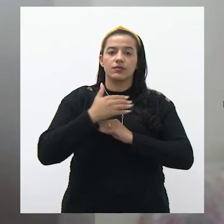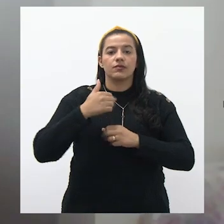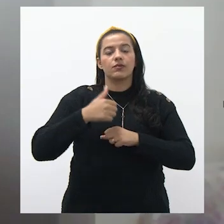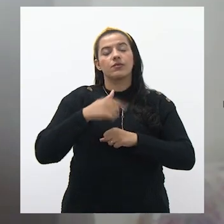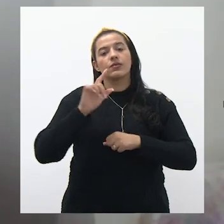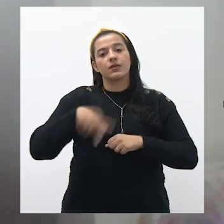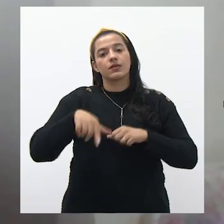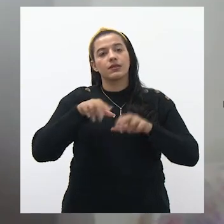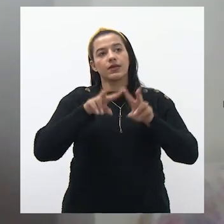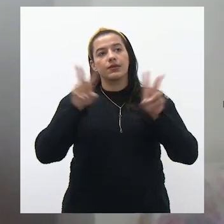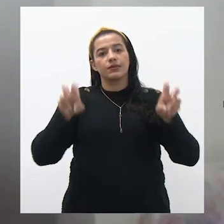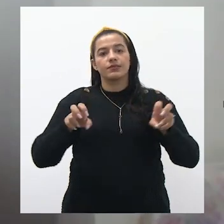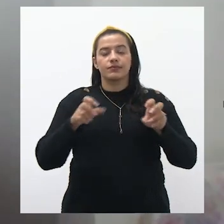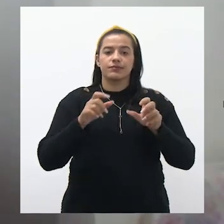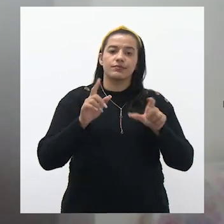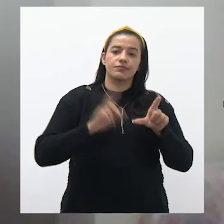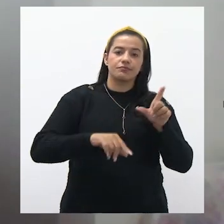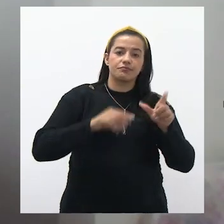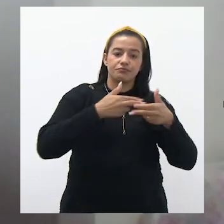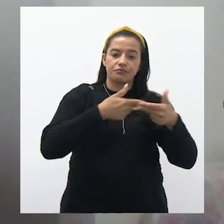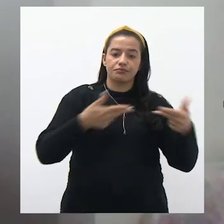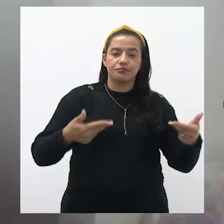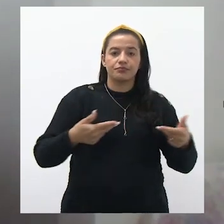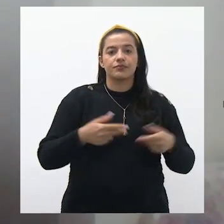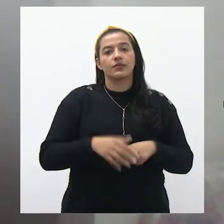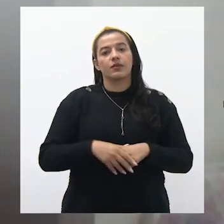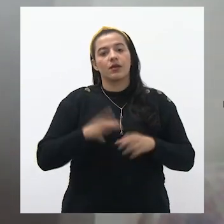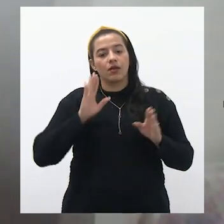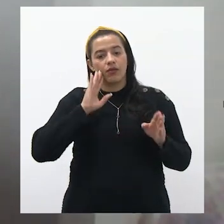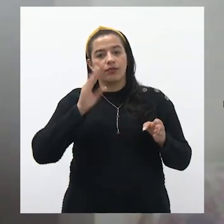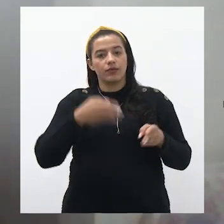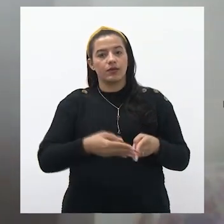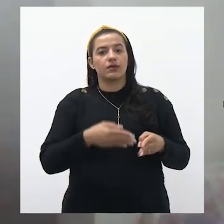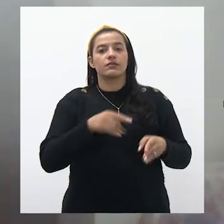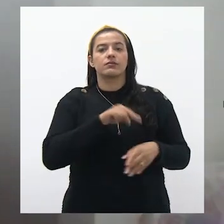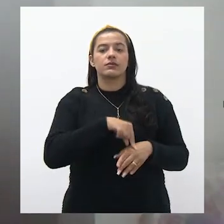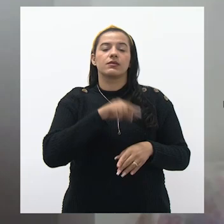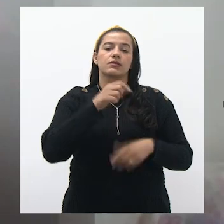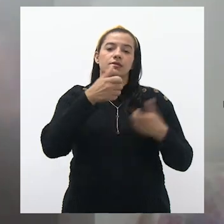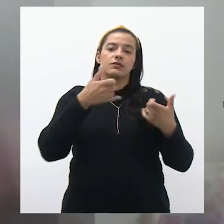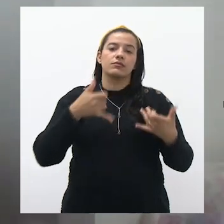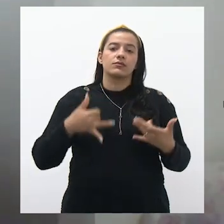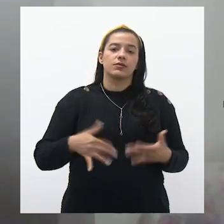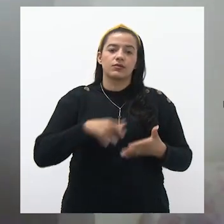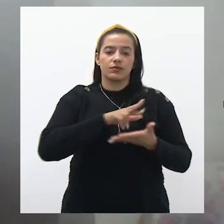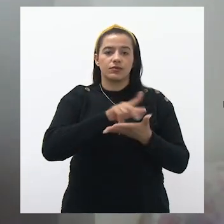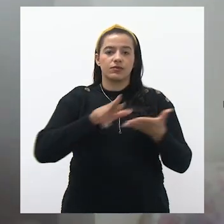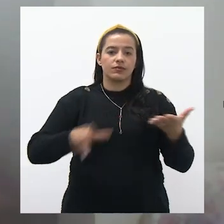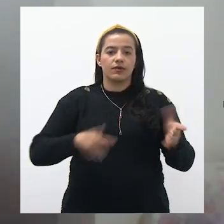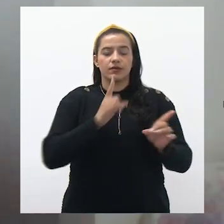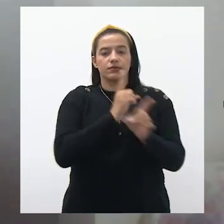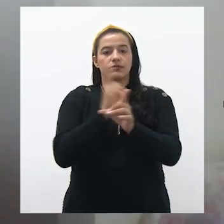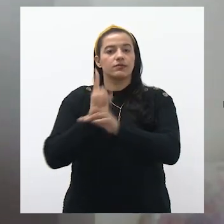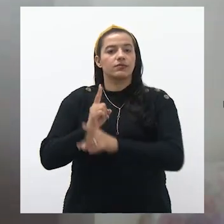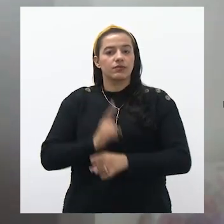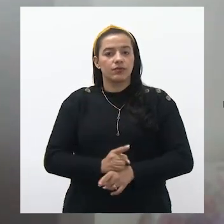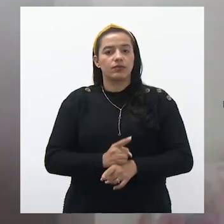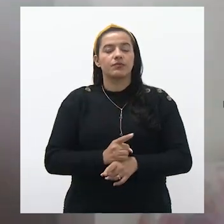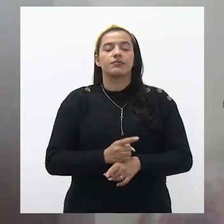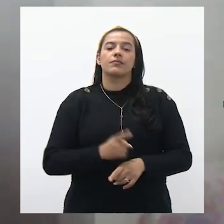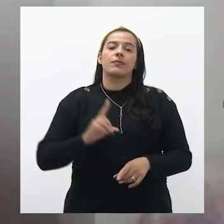baseados em rubricas. Então, é um instrumento baseado em rubrica que a gente tem falado já em vários encontros, que traz